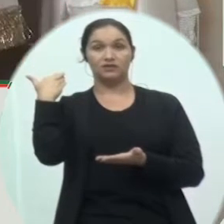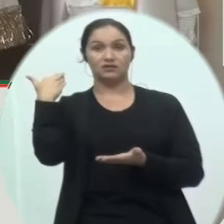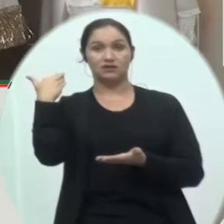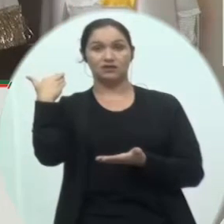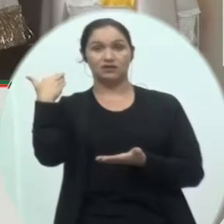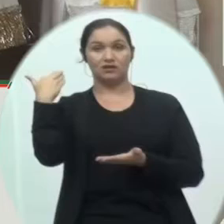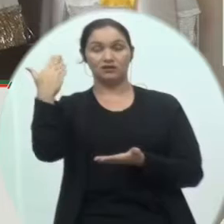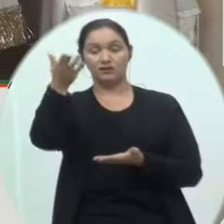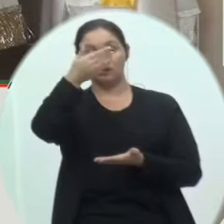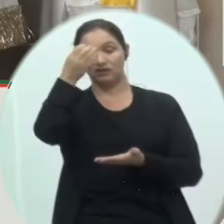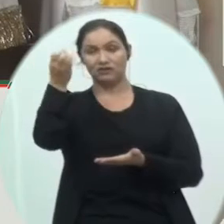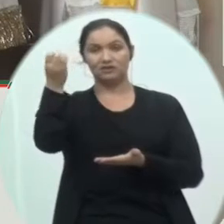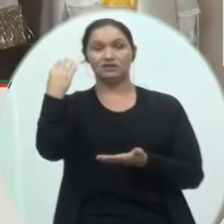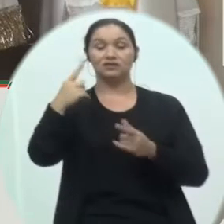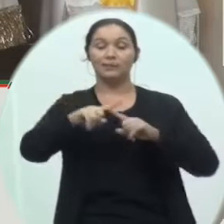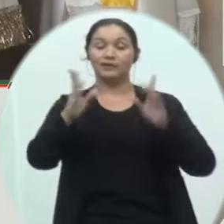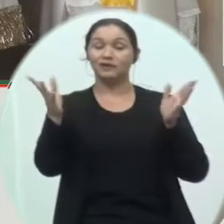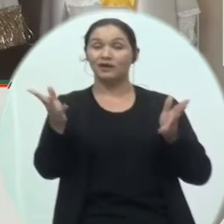que